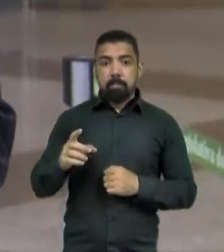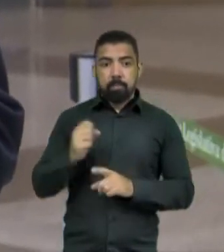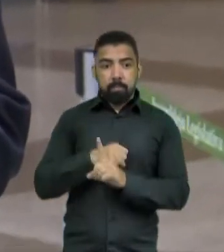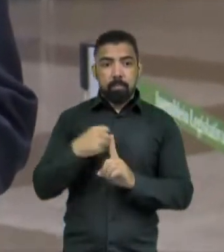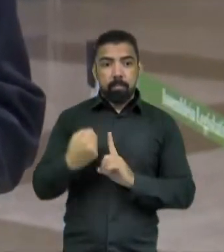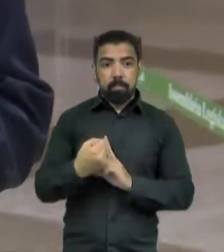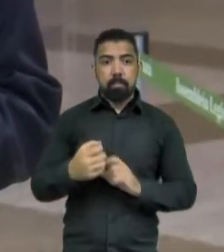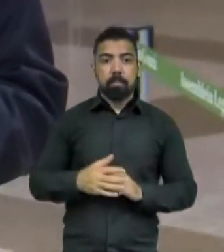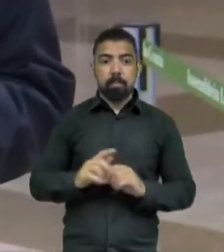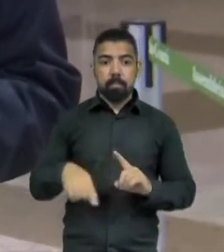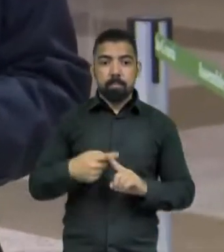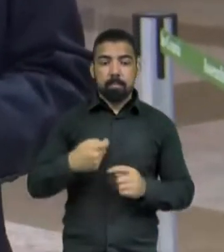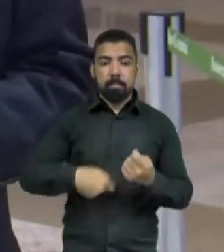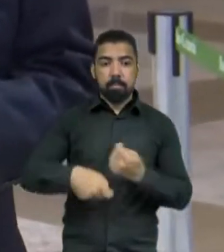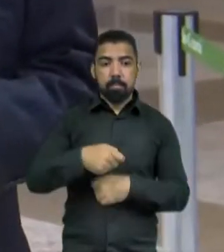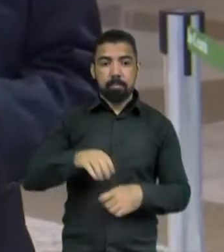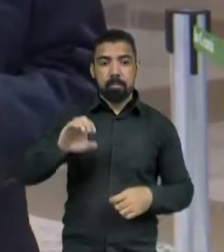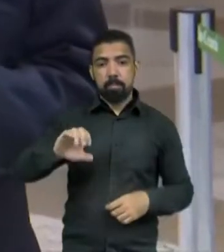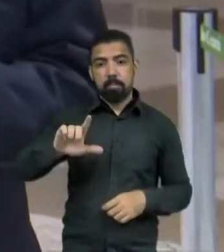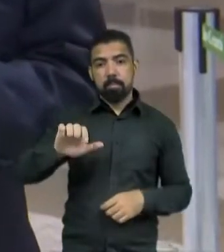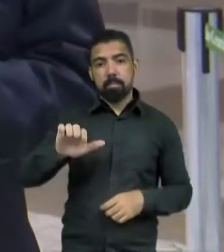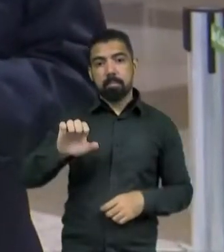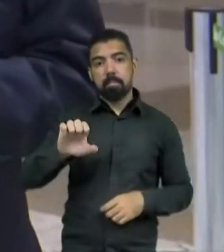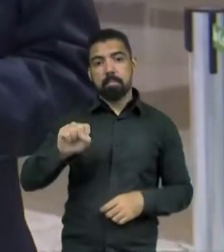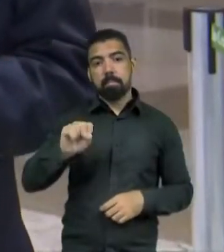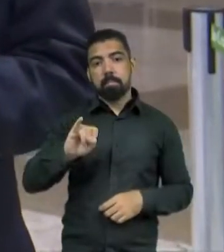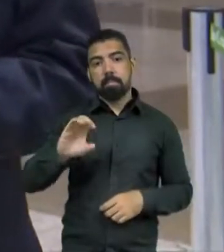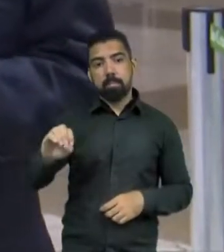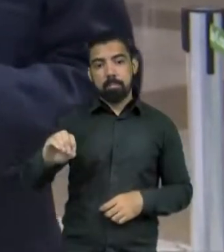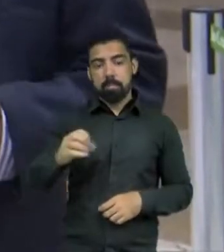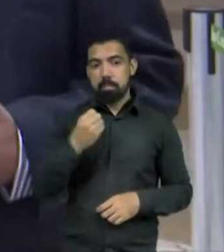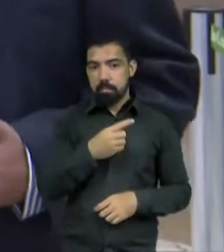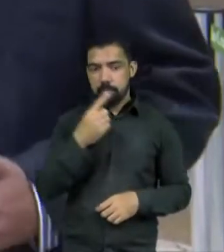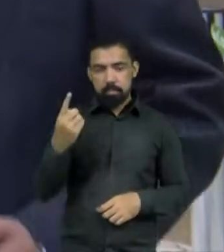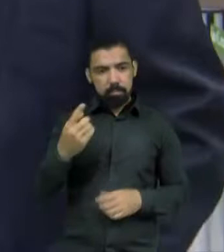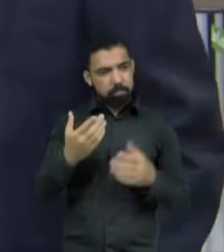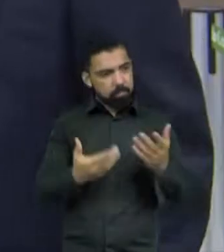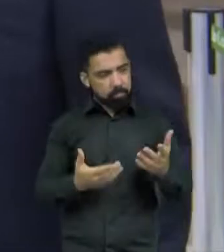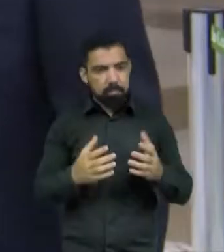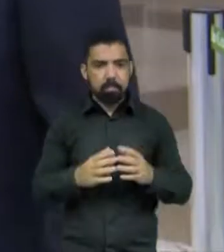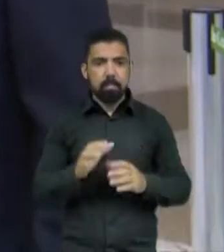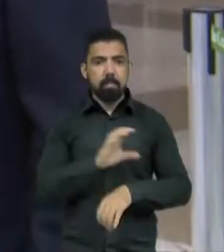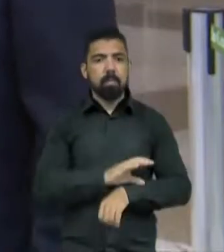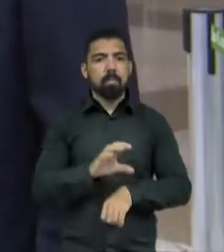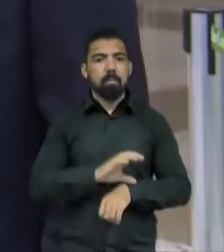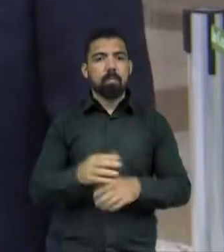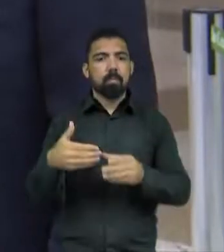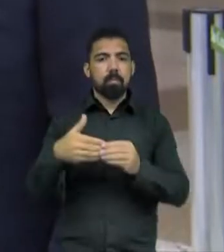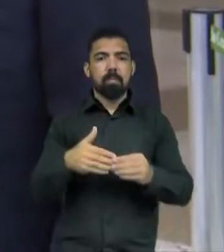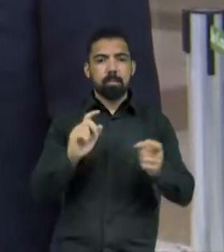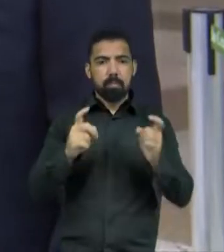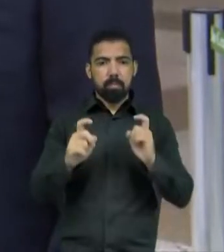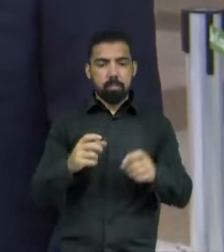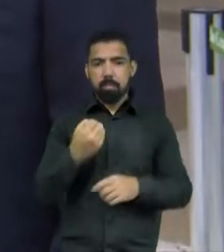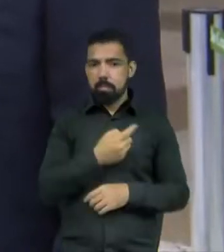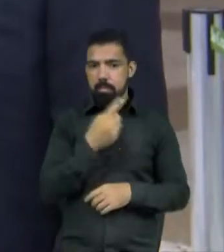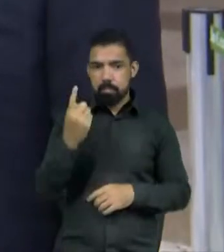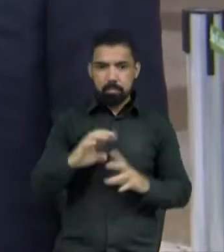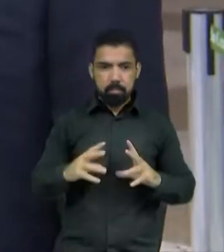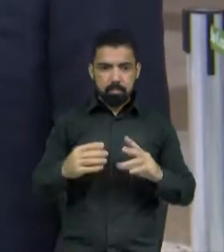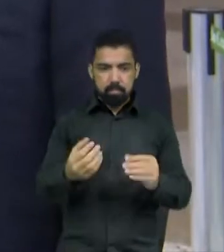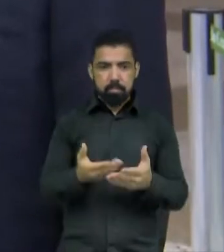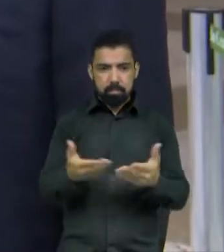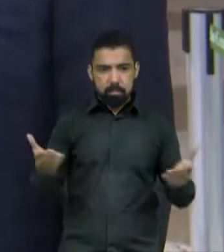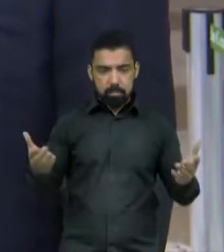e economista Clésio Arruda. Bom dia, doutor Clésio. O que o curso vai trazer para a discussão? Bom dia a todas e todos. O